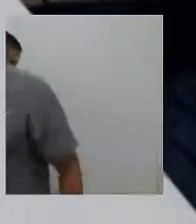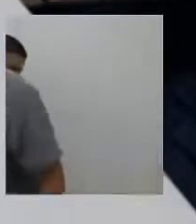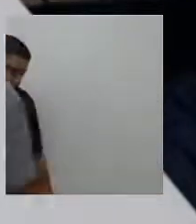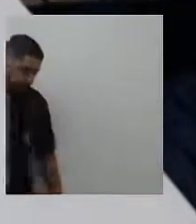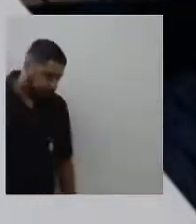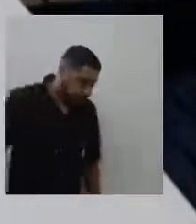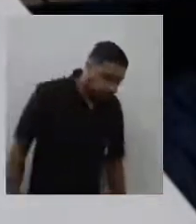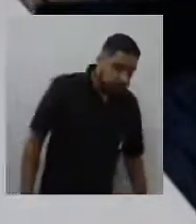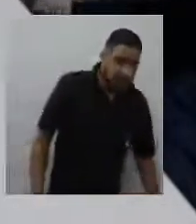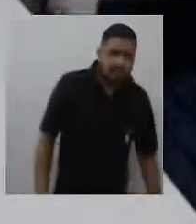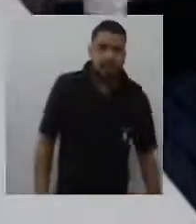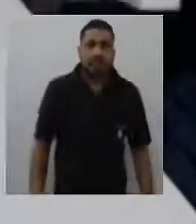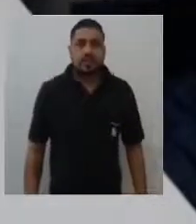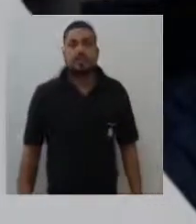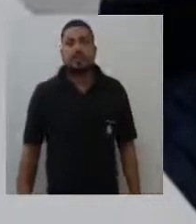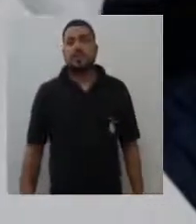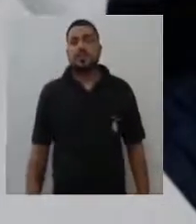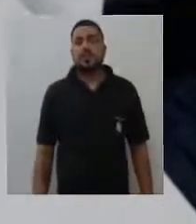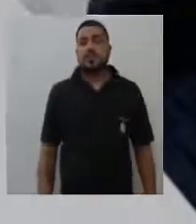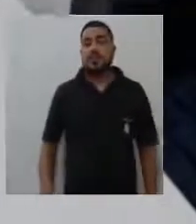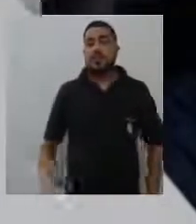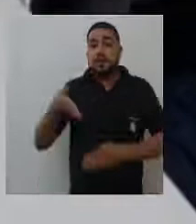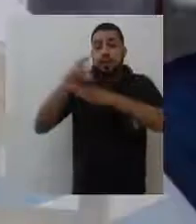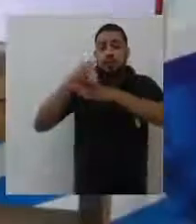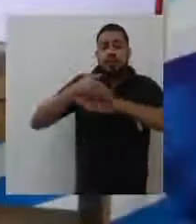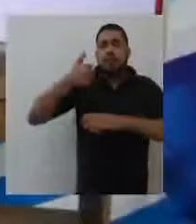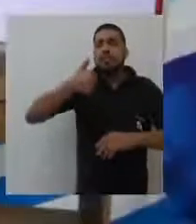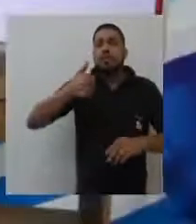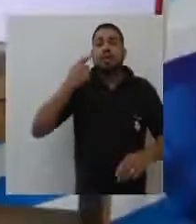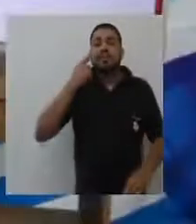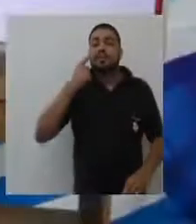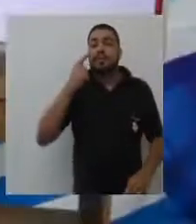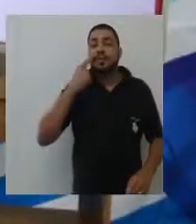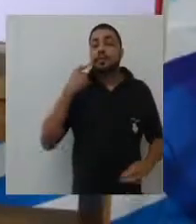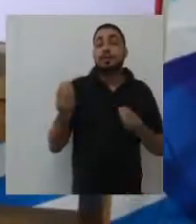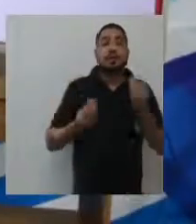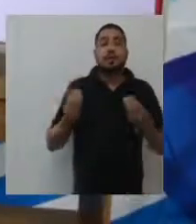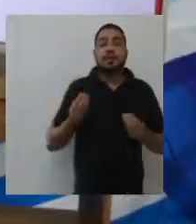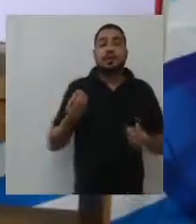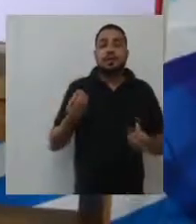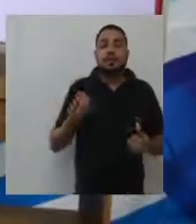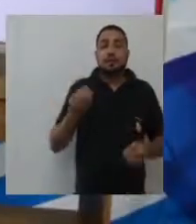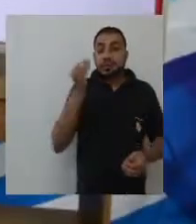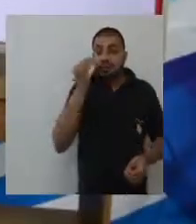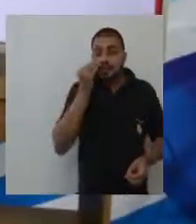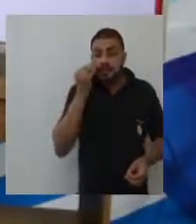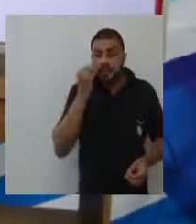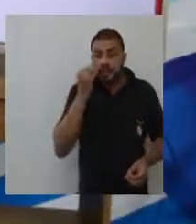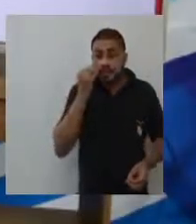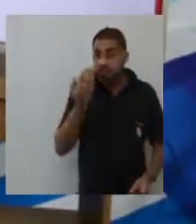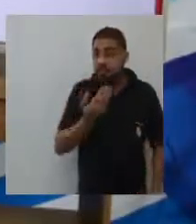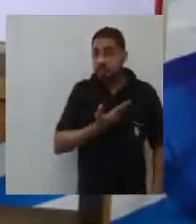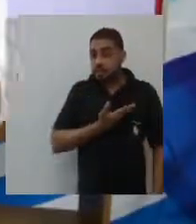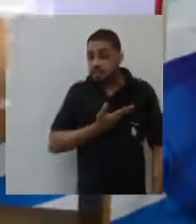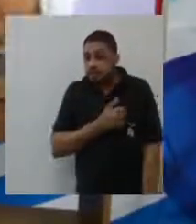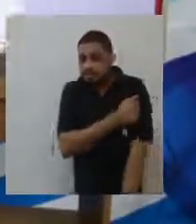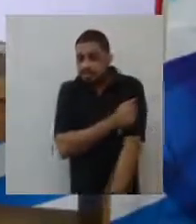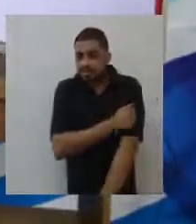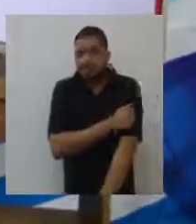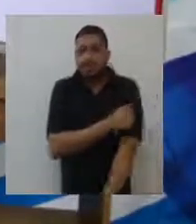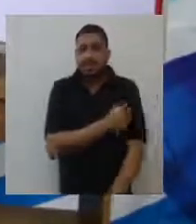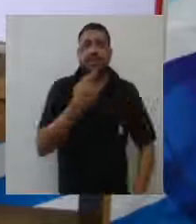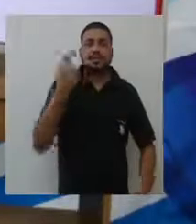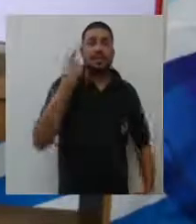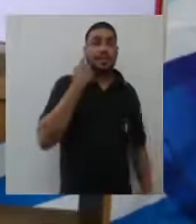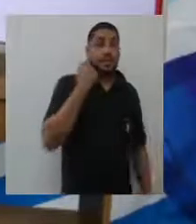vamos lá. Câmera 1, o que a gente viu no nosso experimento, amigo estudante, é que nós vimos